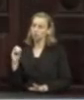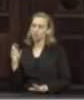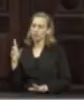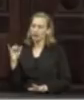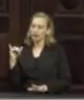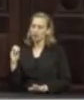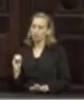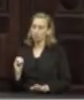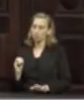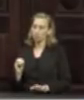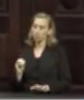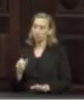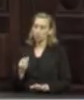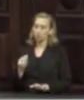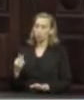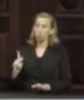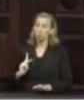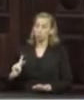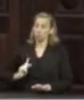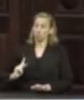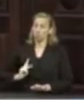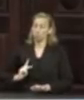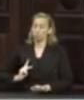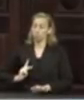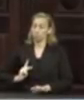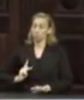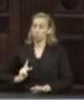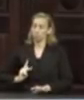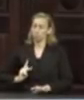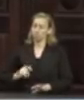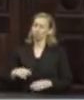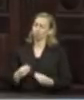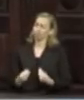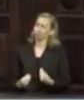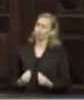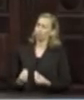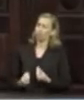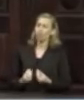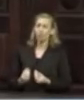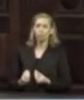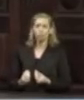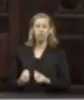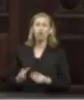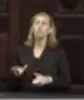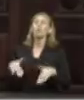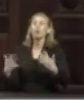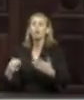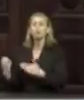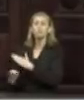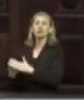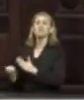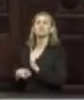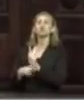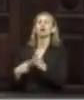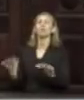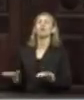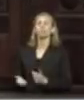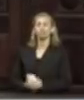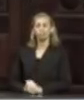são. Nós sequer sabemos, não há uma lista. Quais são essas empresas? Nós não sabemos quais